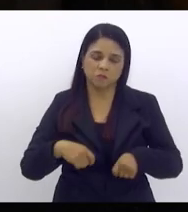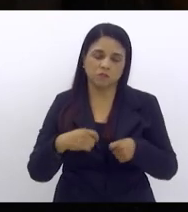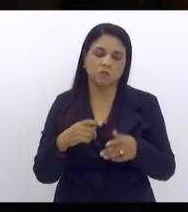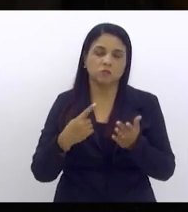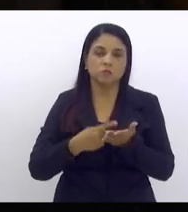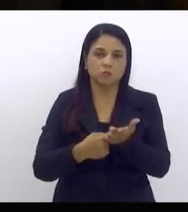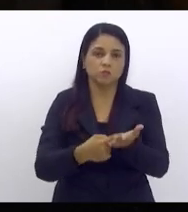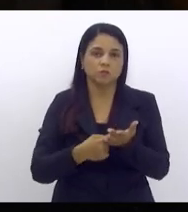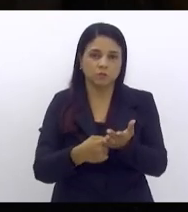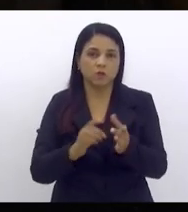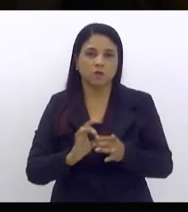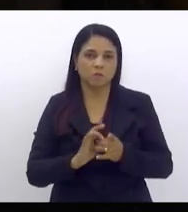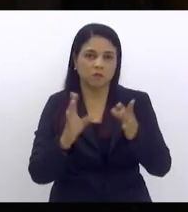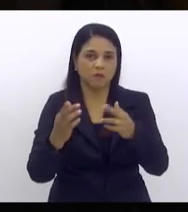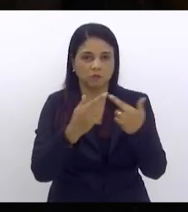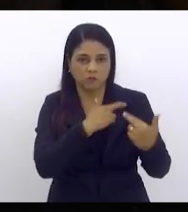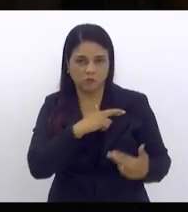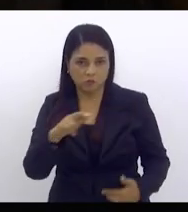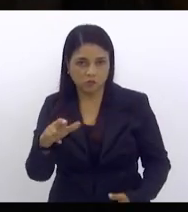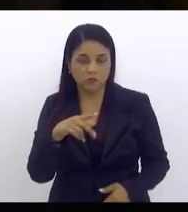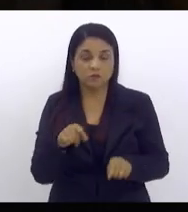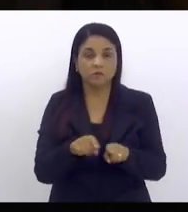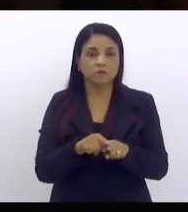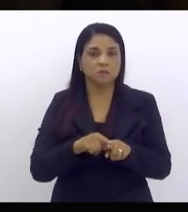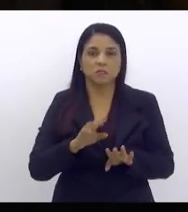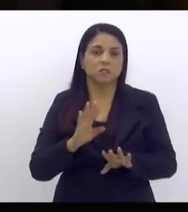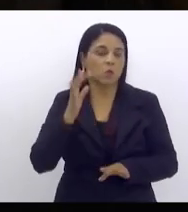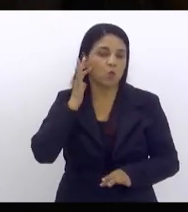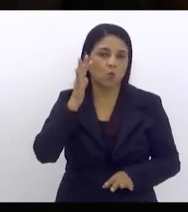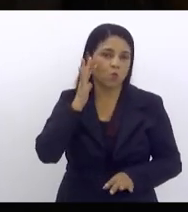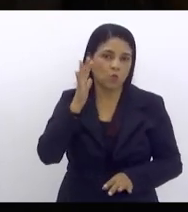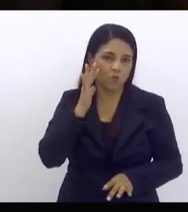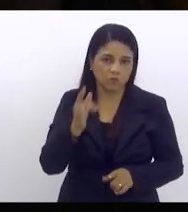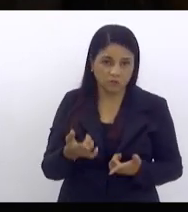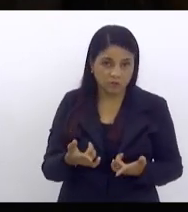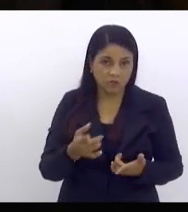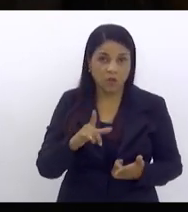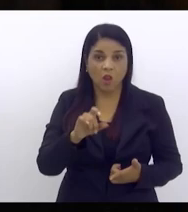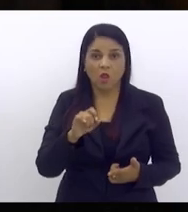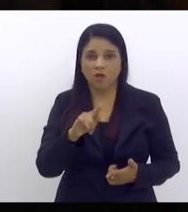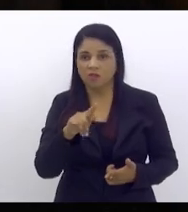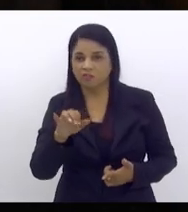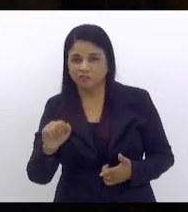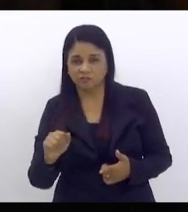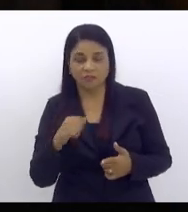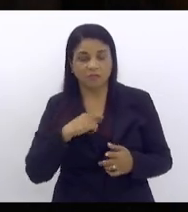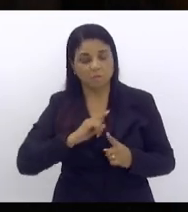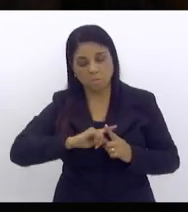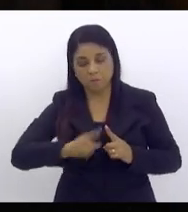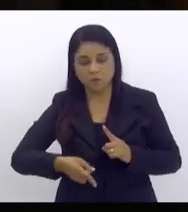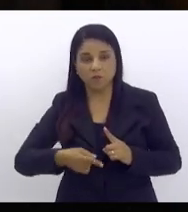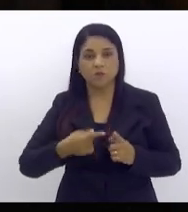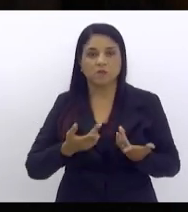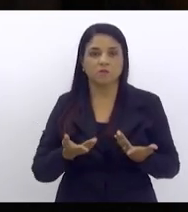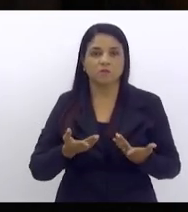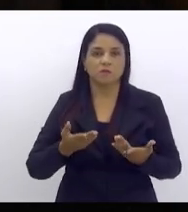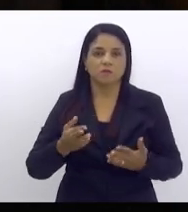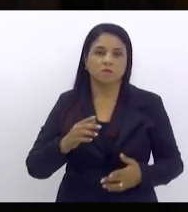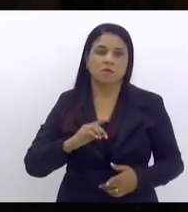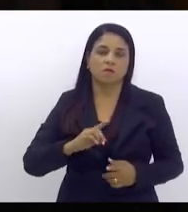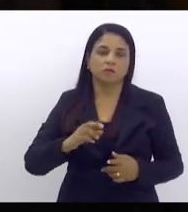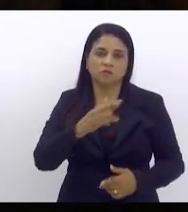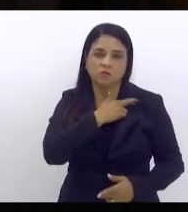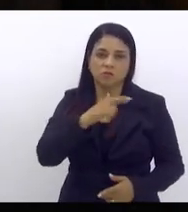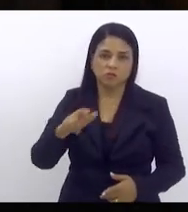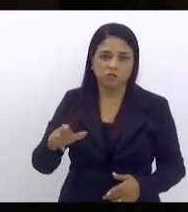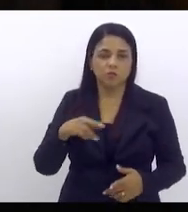religiosa e não com a lógica fundamentalista que nega a possibilidade e a potência das religiões,